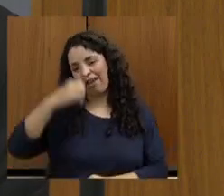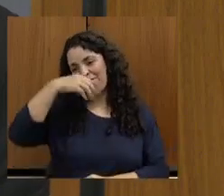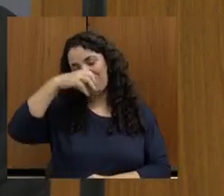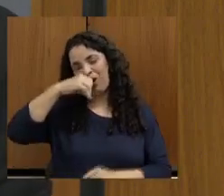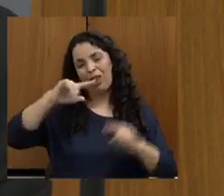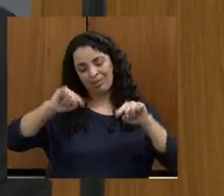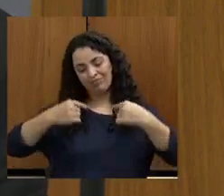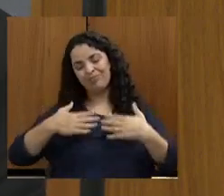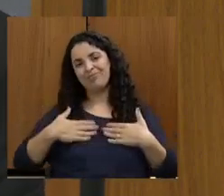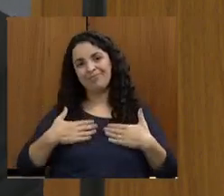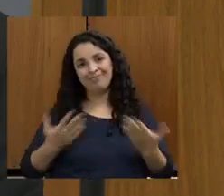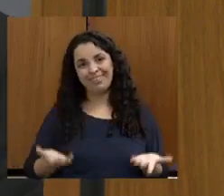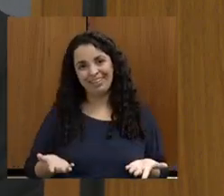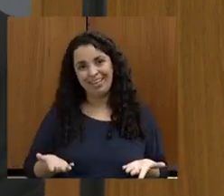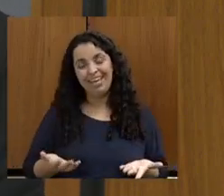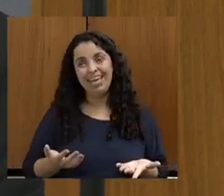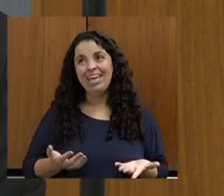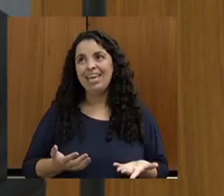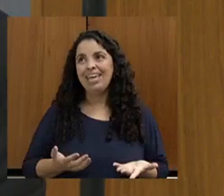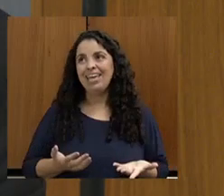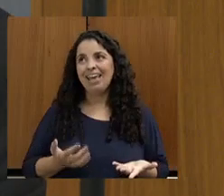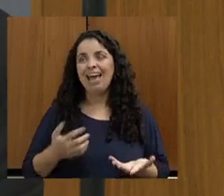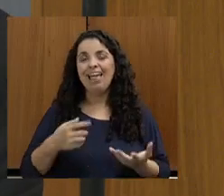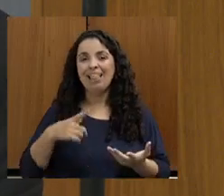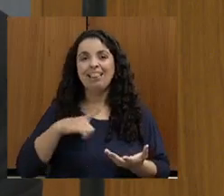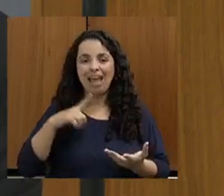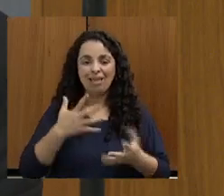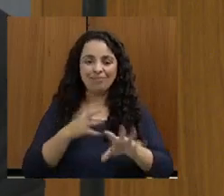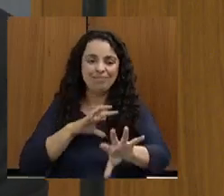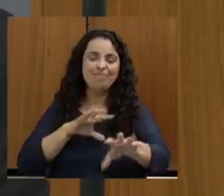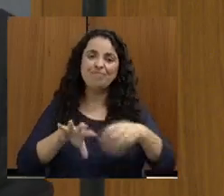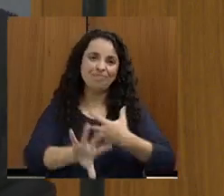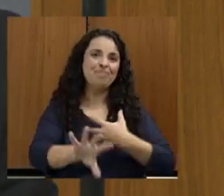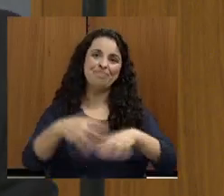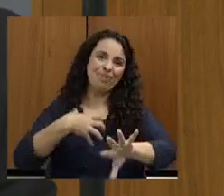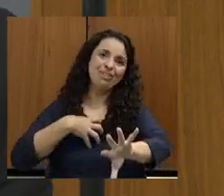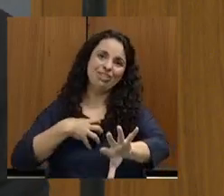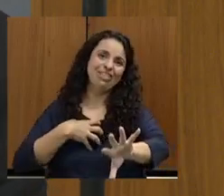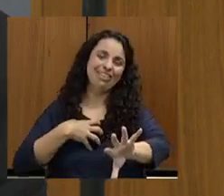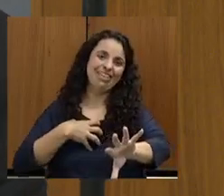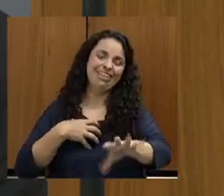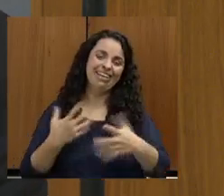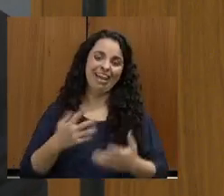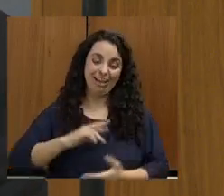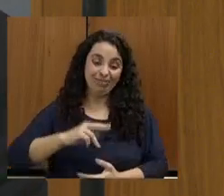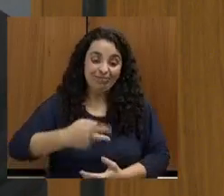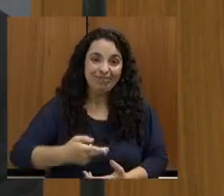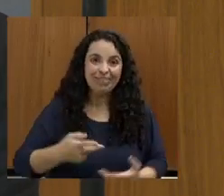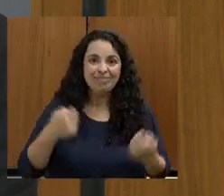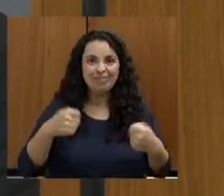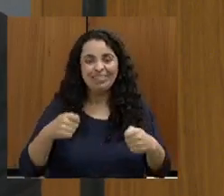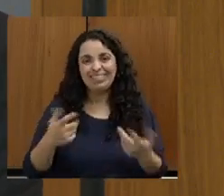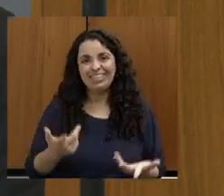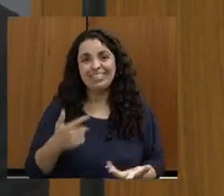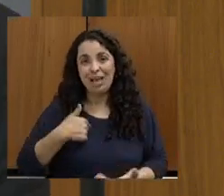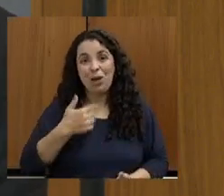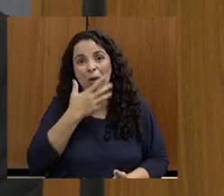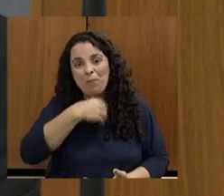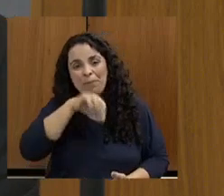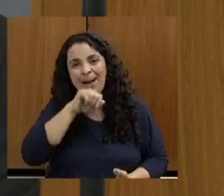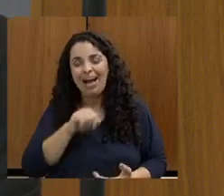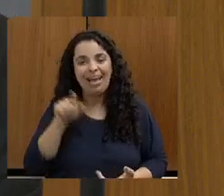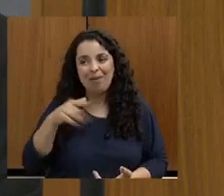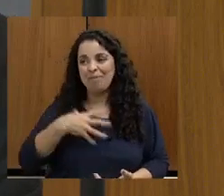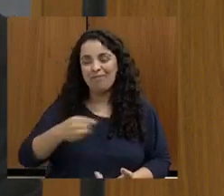se colocar no lugar do outro, principalmente porque eu sou pai, homem, ela é mãe, mulher, menina, é impossível. Eu gosto mais da